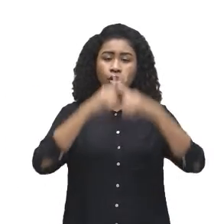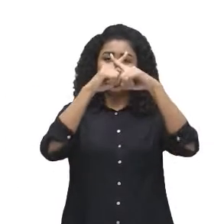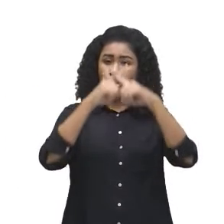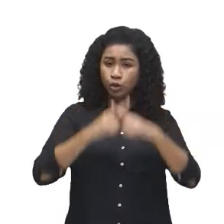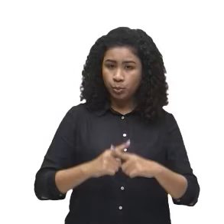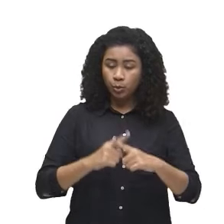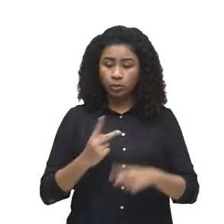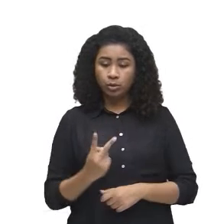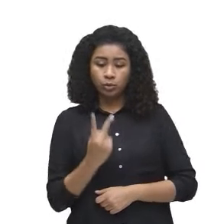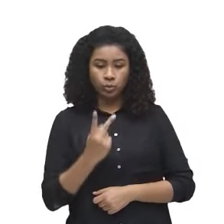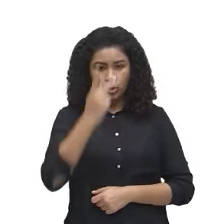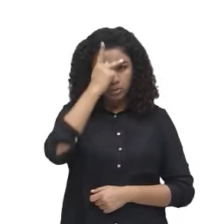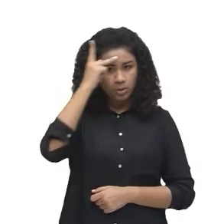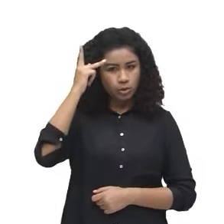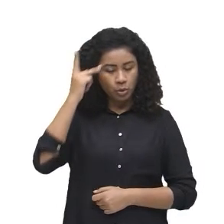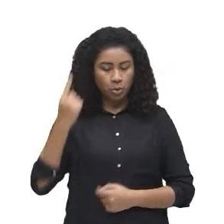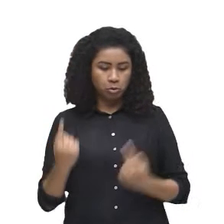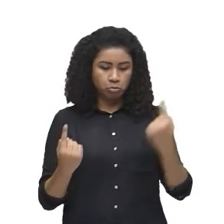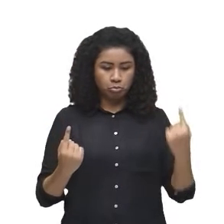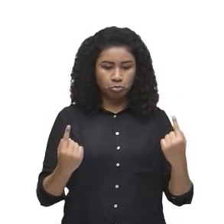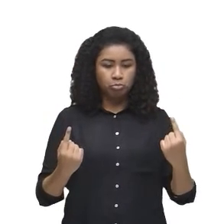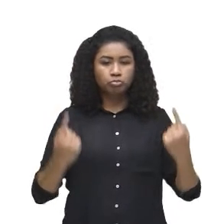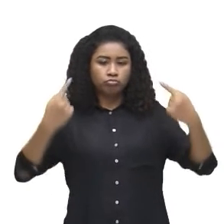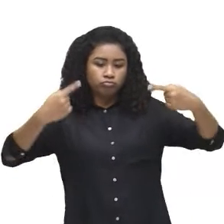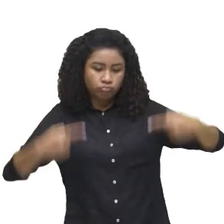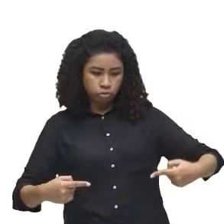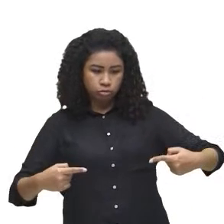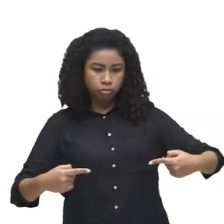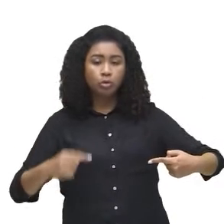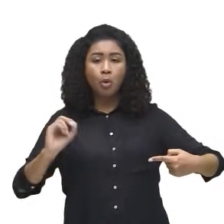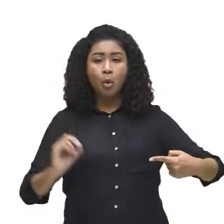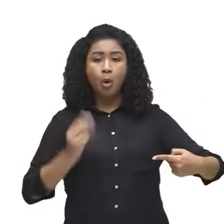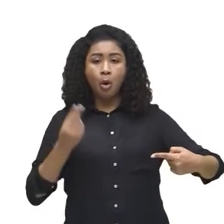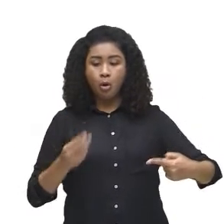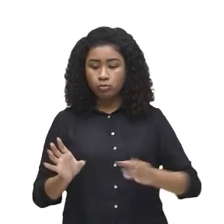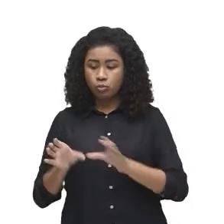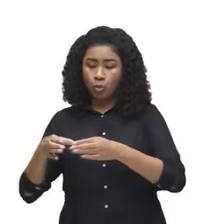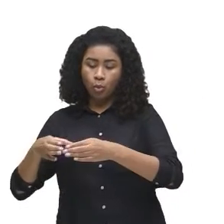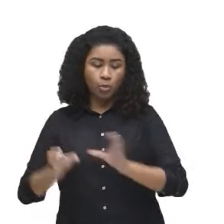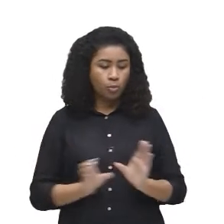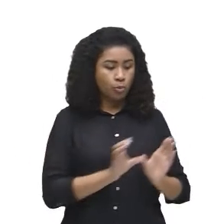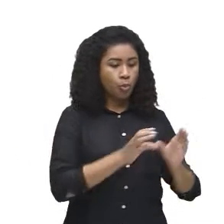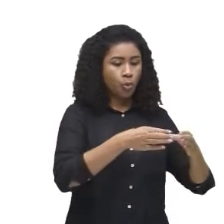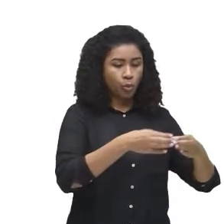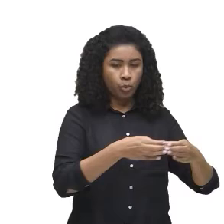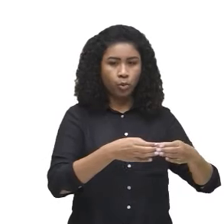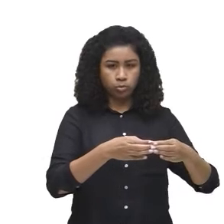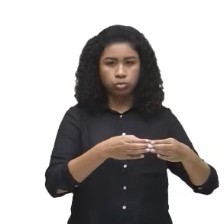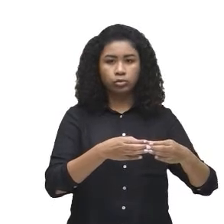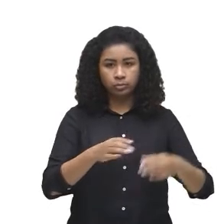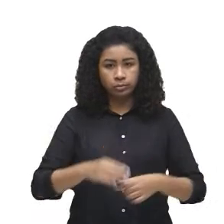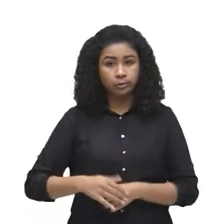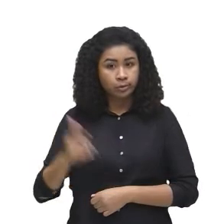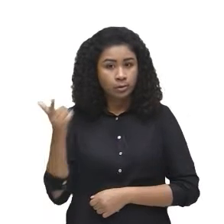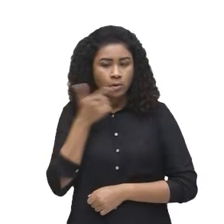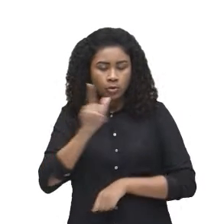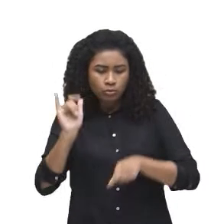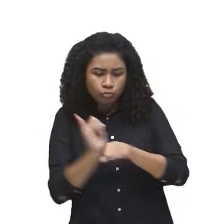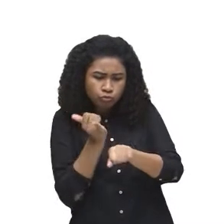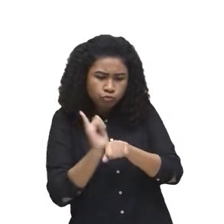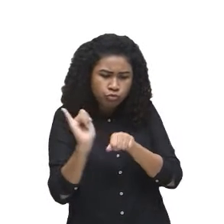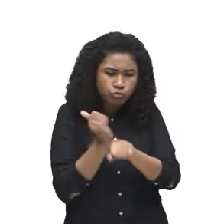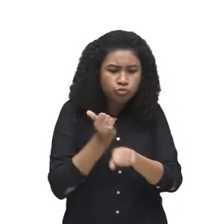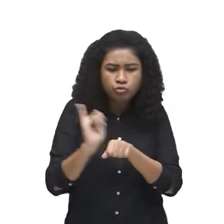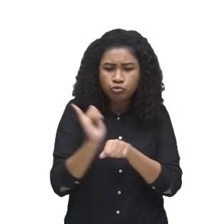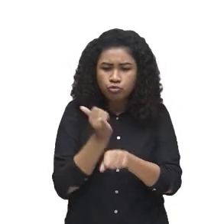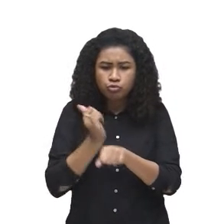ou mais indivíduos com a finalidade de subjugar o adversário mediante técnicas de ataque